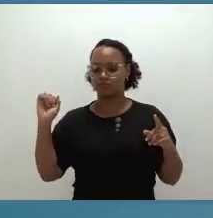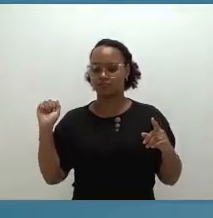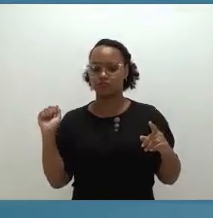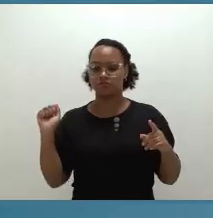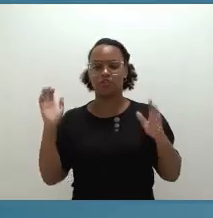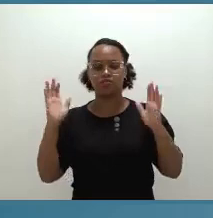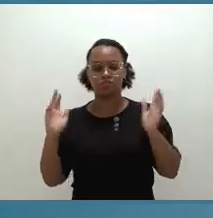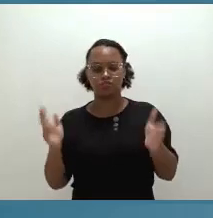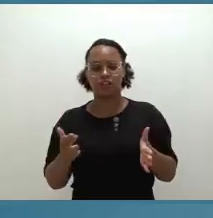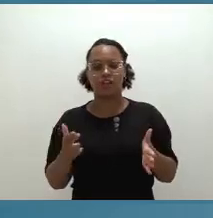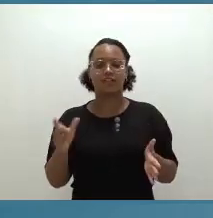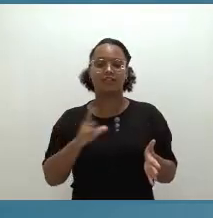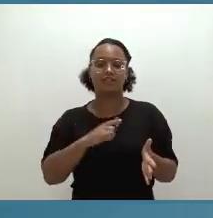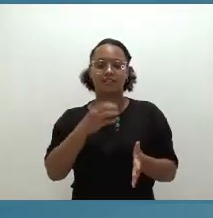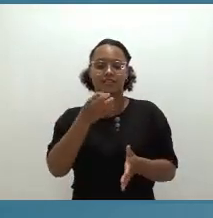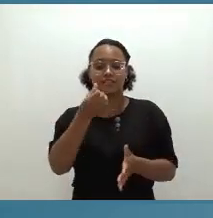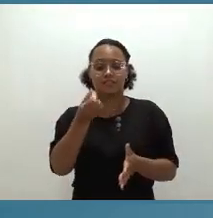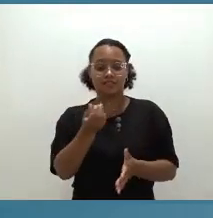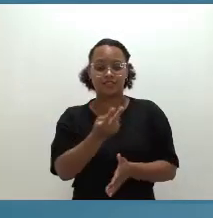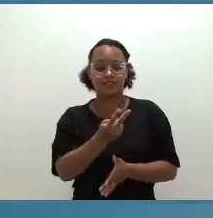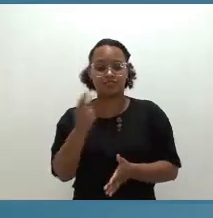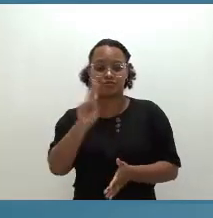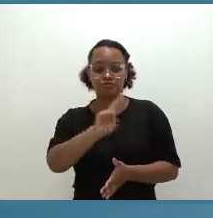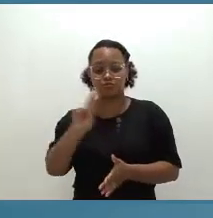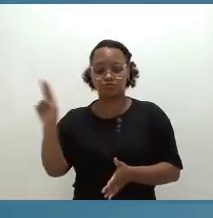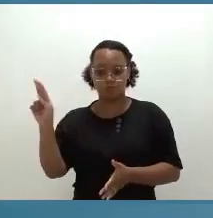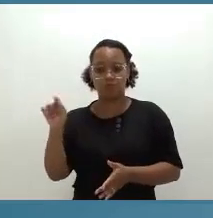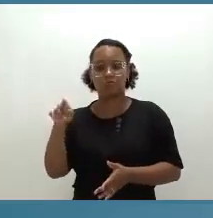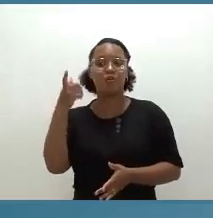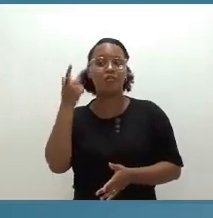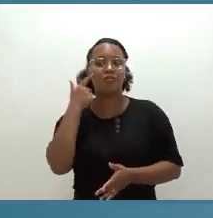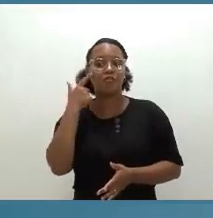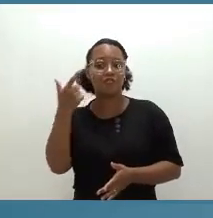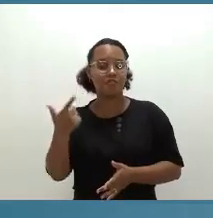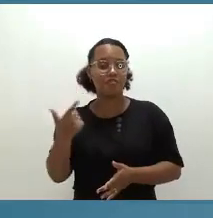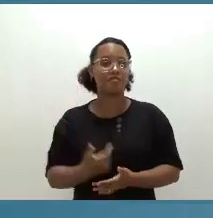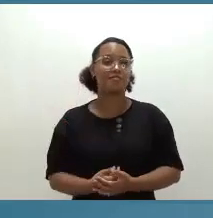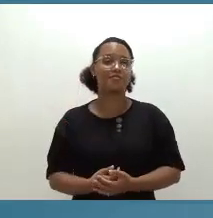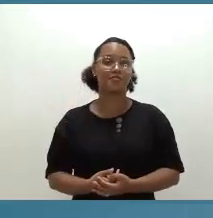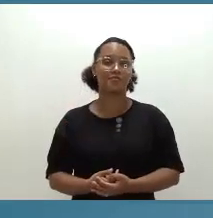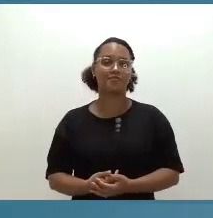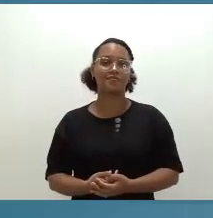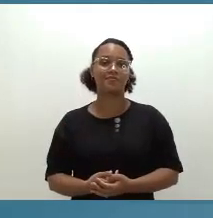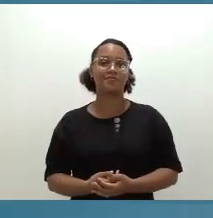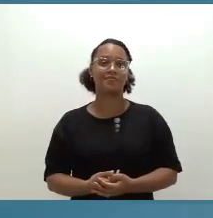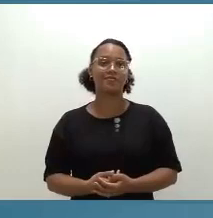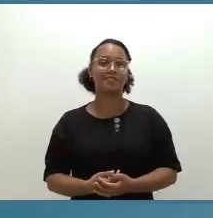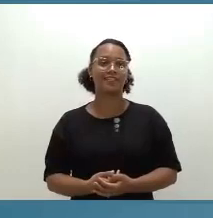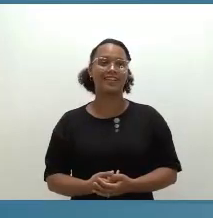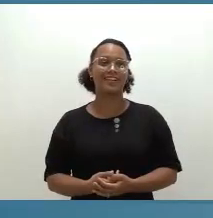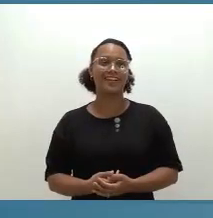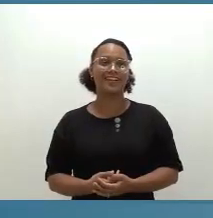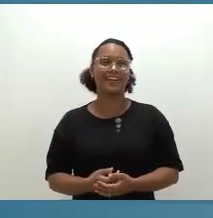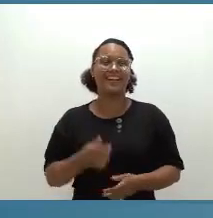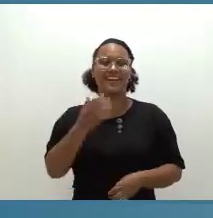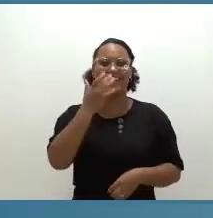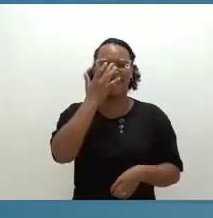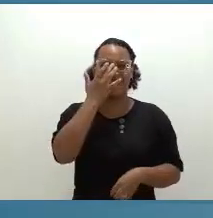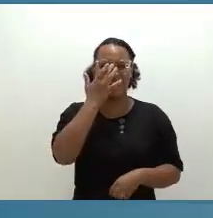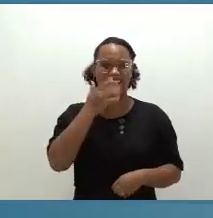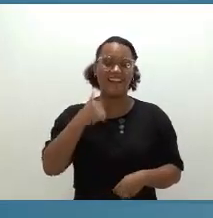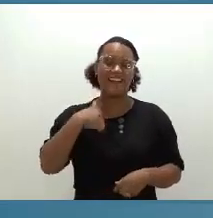1, 2, 3, 4, 5, 6. Dessa vez nós esperamos, assim, ouviu, né? Mas, embaladora, mas aí eu disse que ninguém tem sucesso, todo mundo quer. Não,